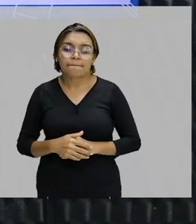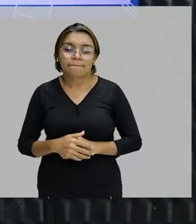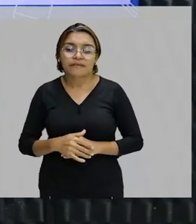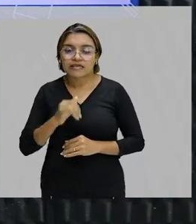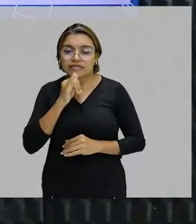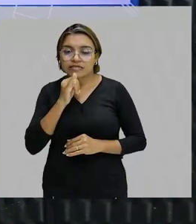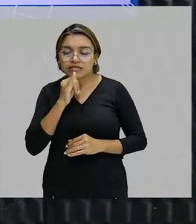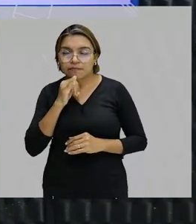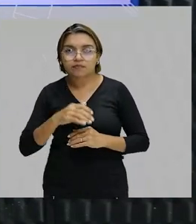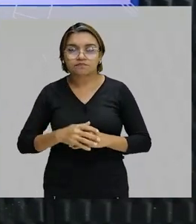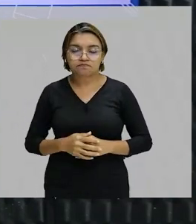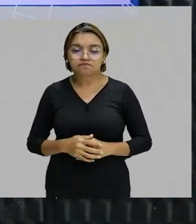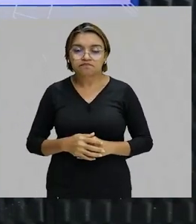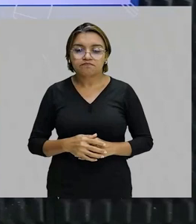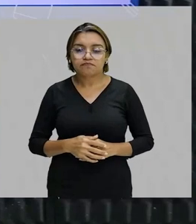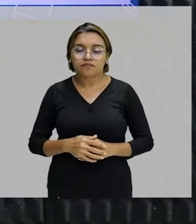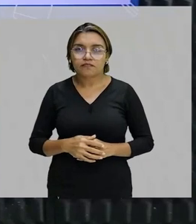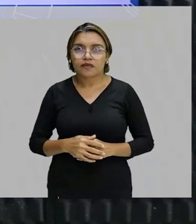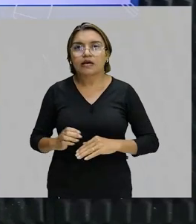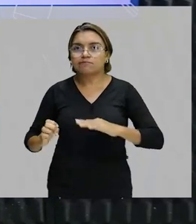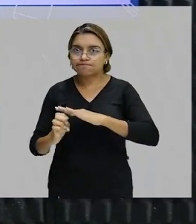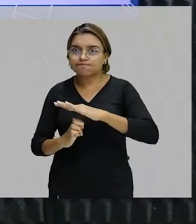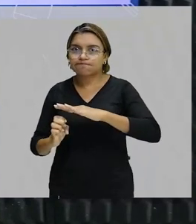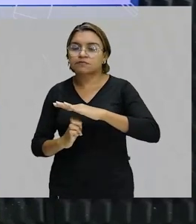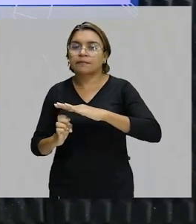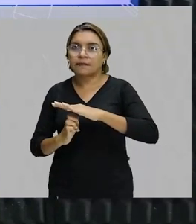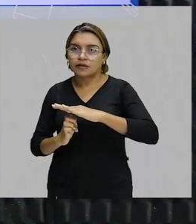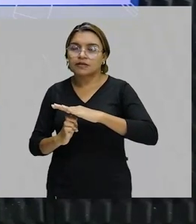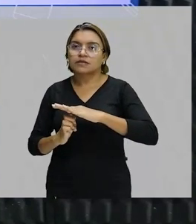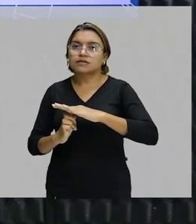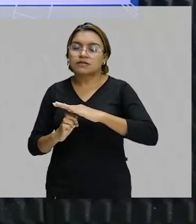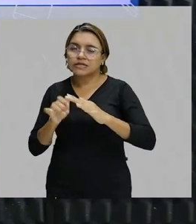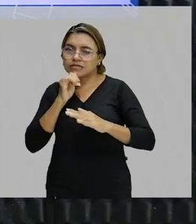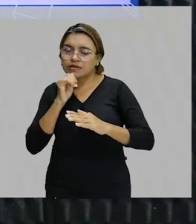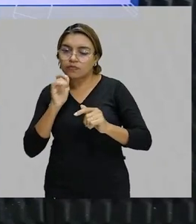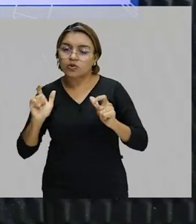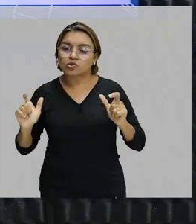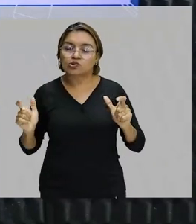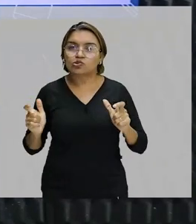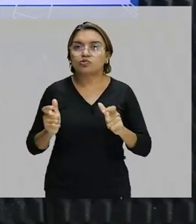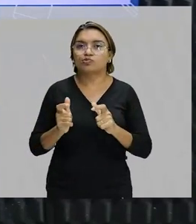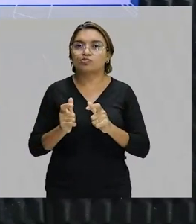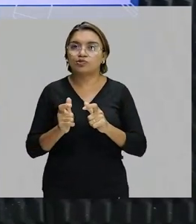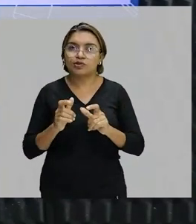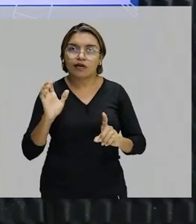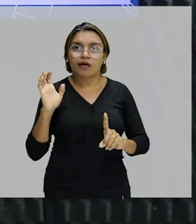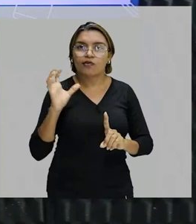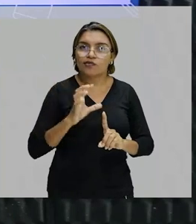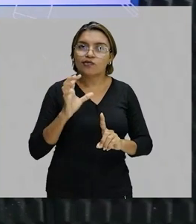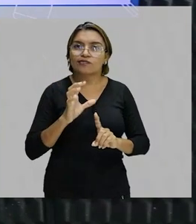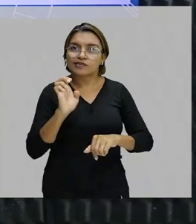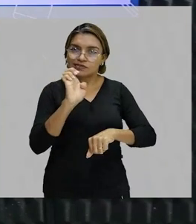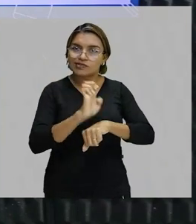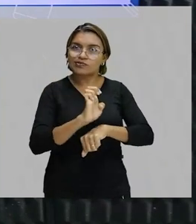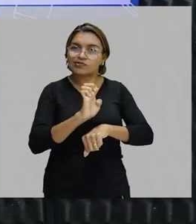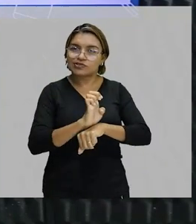entregá-los à gestão das empresas da iniciativa privada reduzindo portanto a influência e a participação do